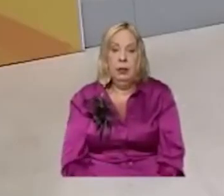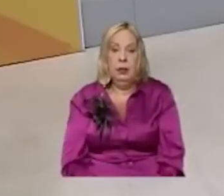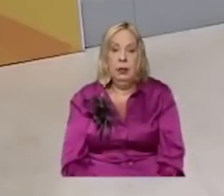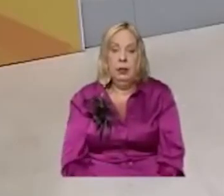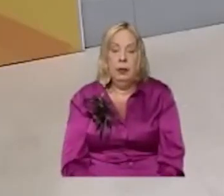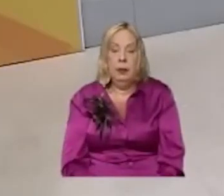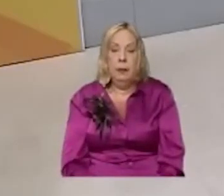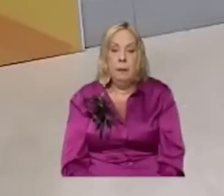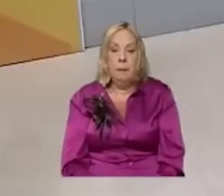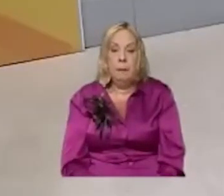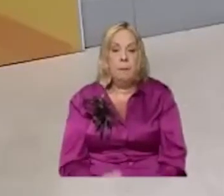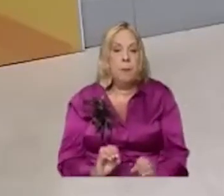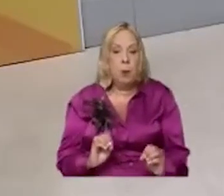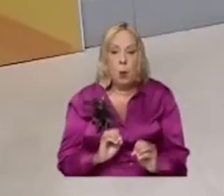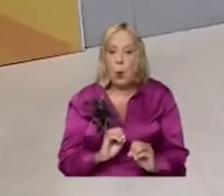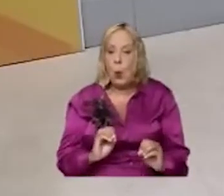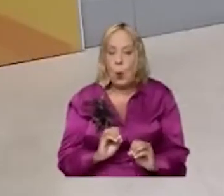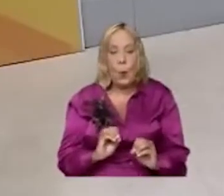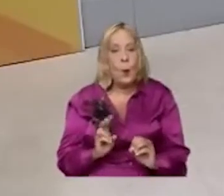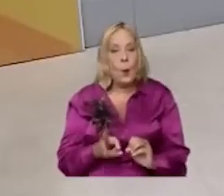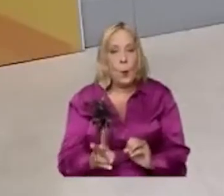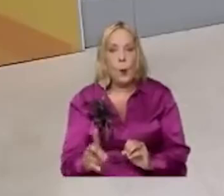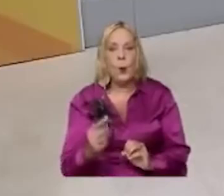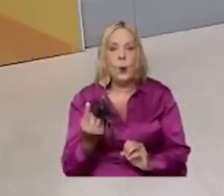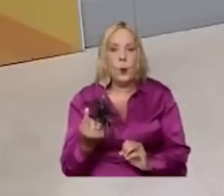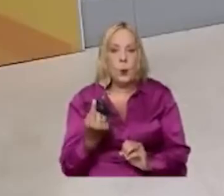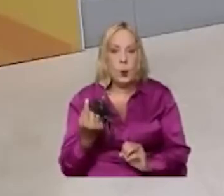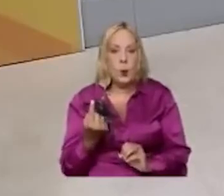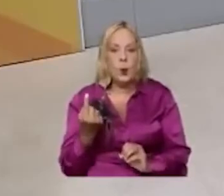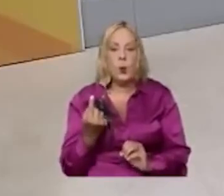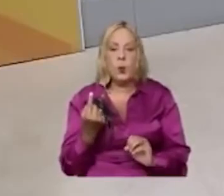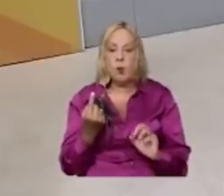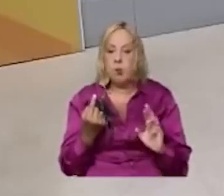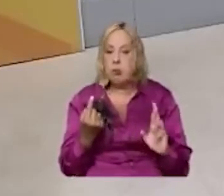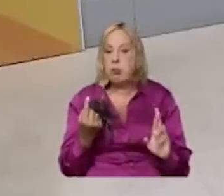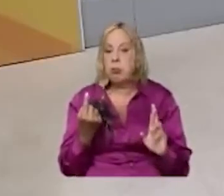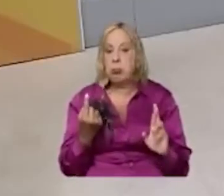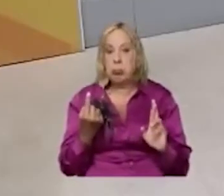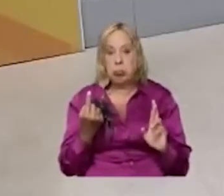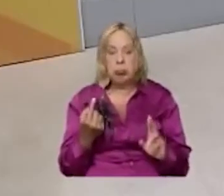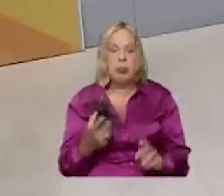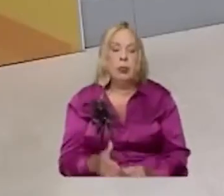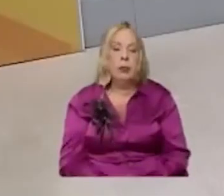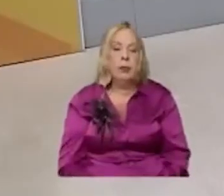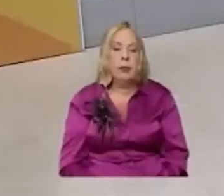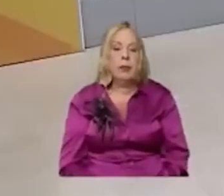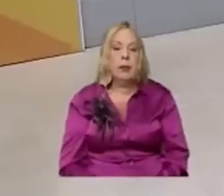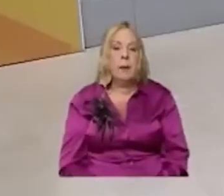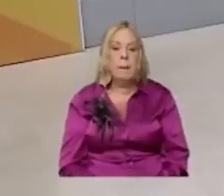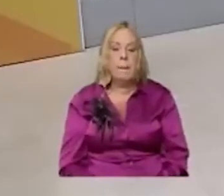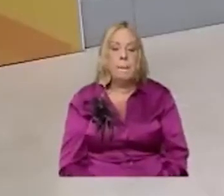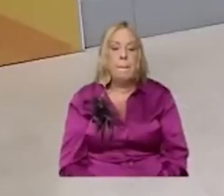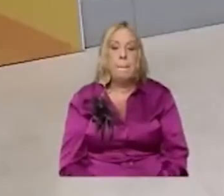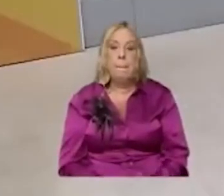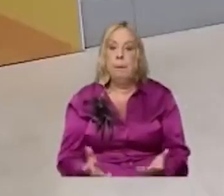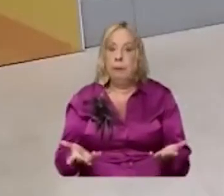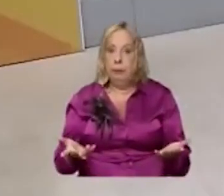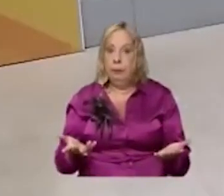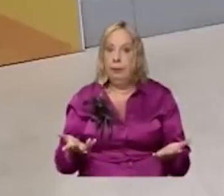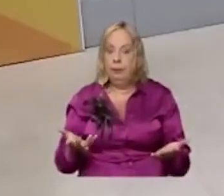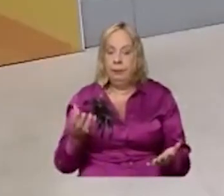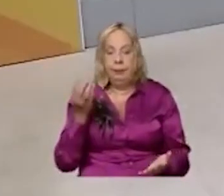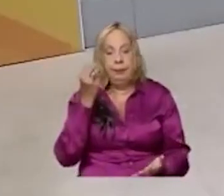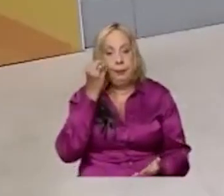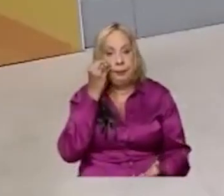20! Nada muda, apenas o número de bolas sorteadas, já são 22 bolinhas. Um candidato ao primeiro prêmio, ninguém encostou,